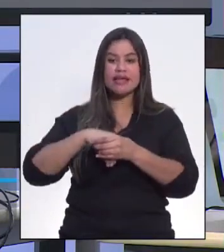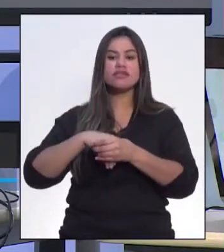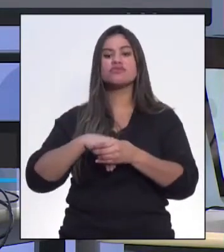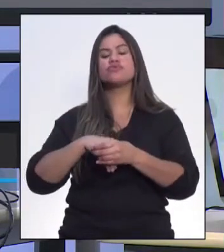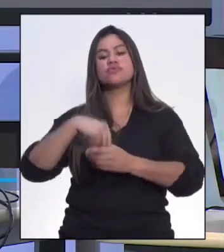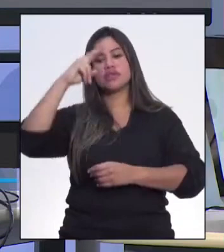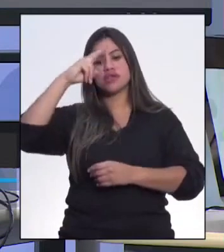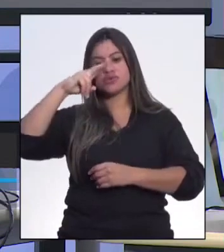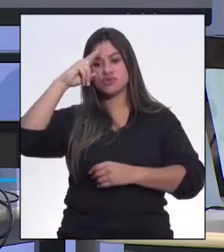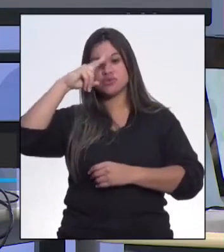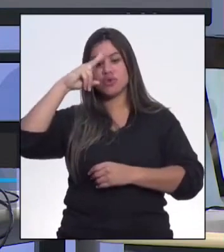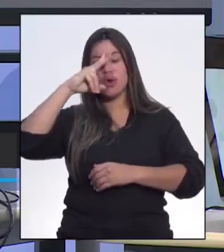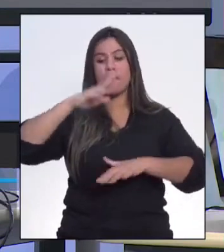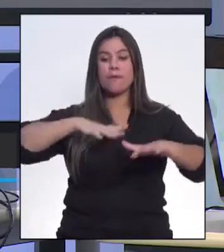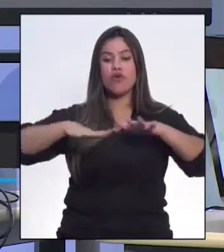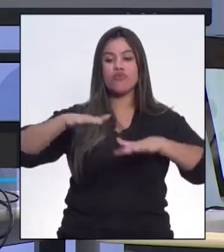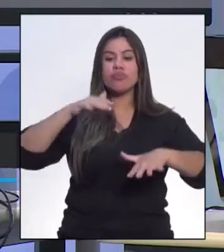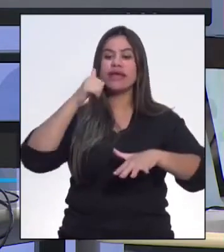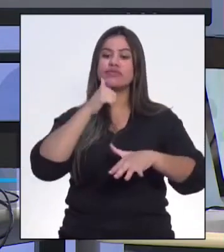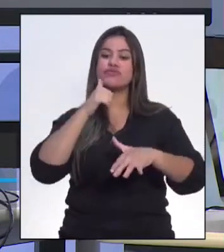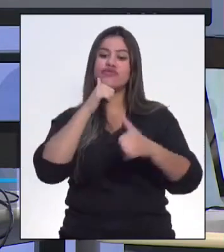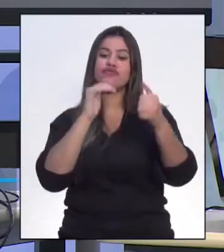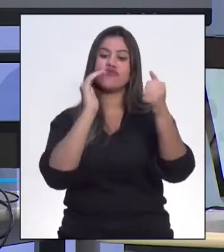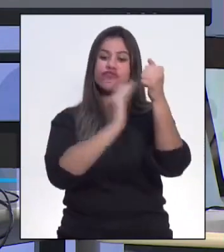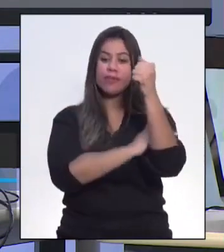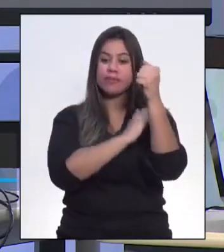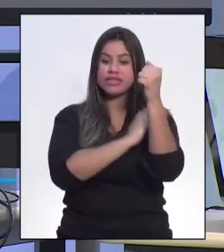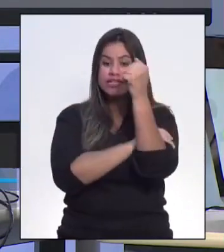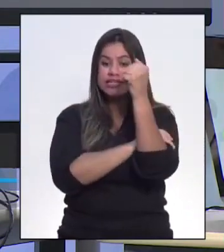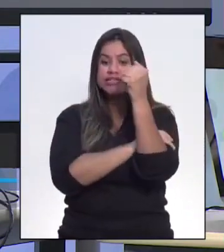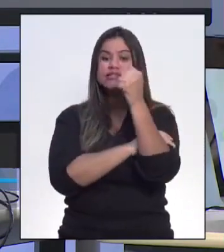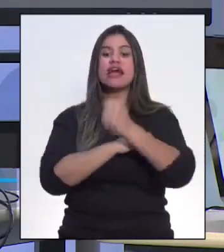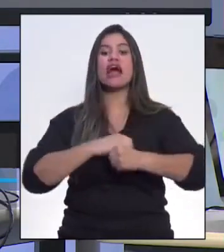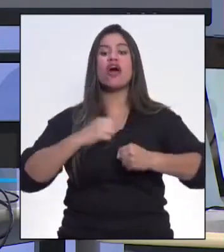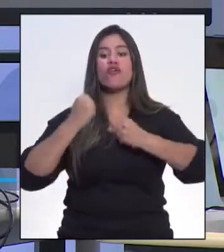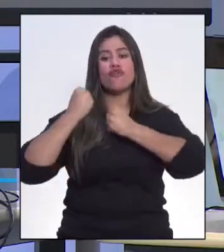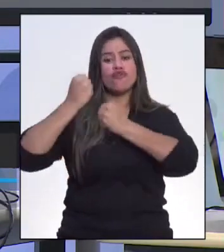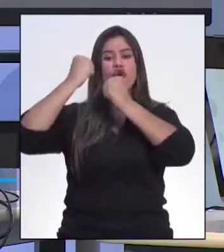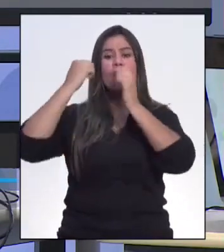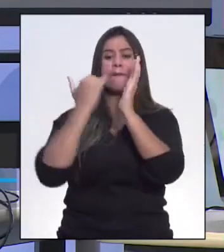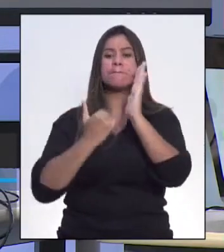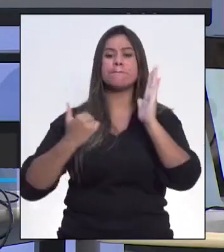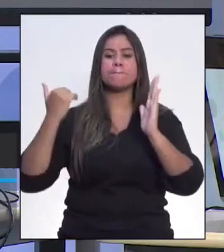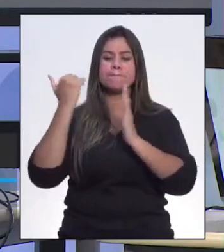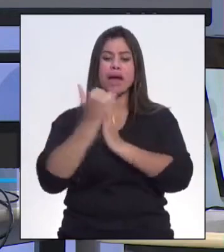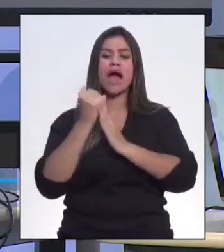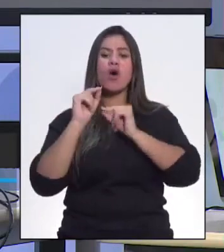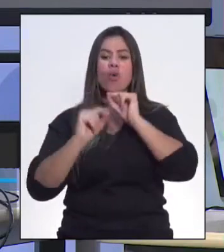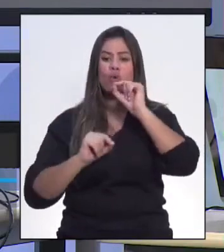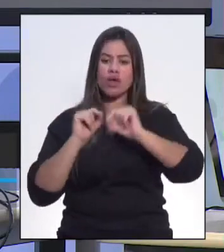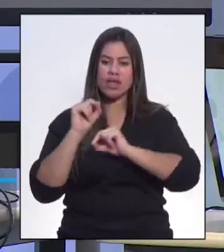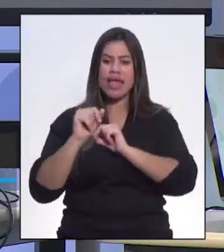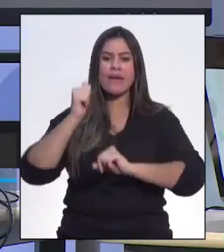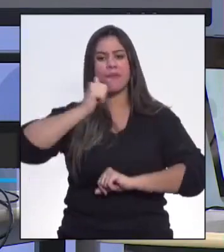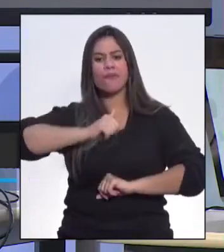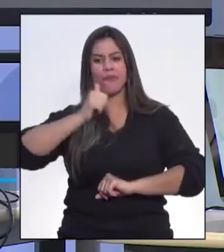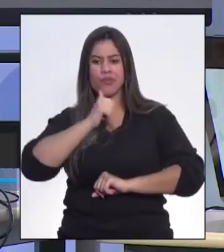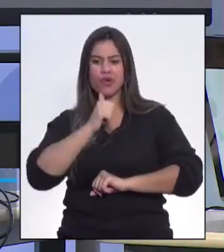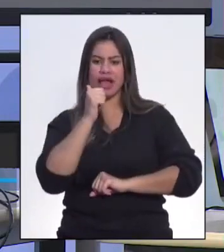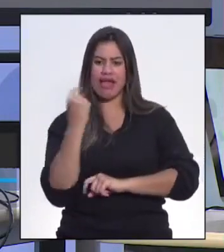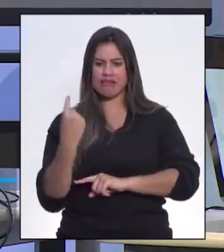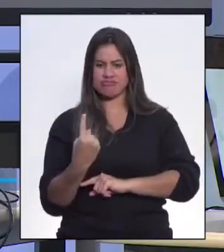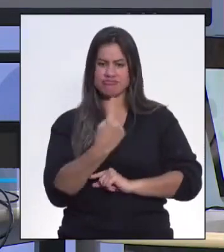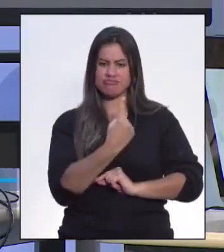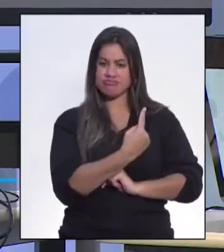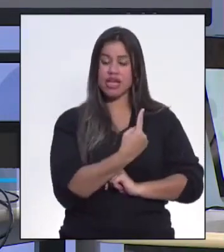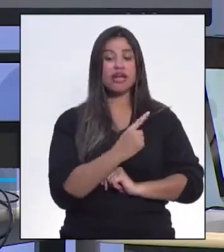historiografia, o movimento feminista ele entra com mais força, uma força coletiva, e não das mulheres individualmente,